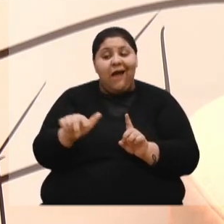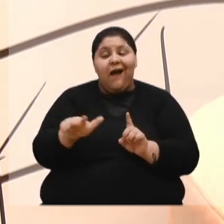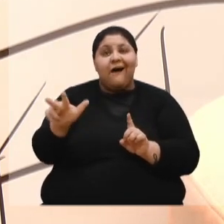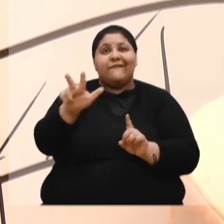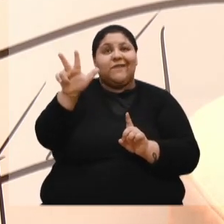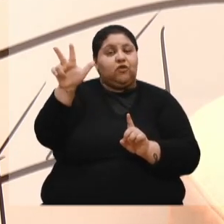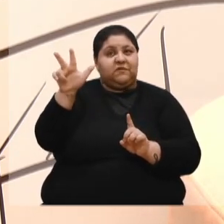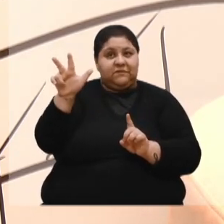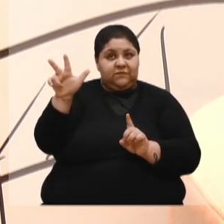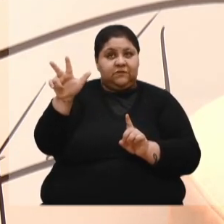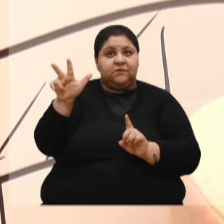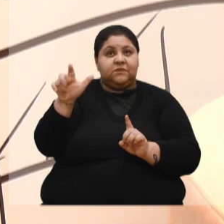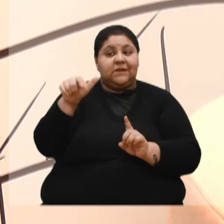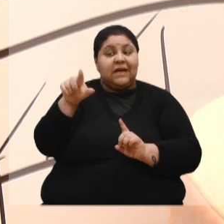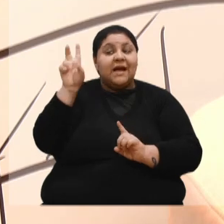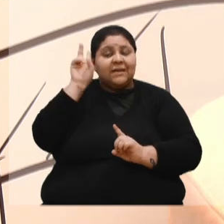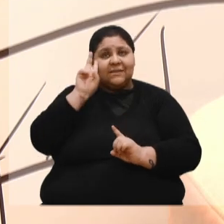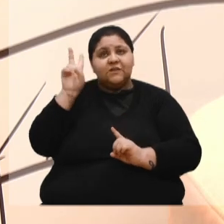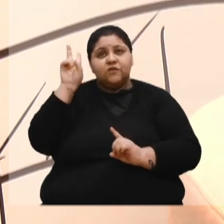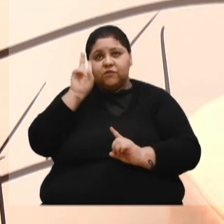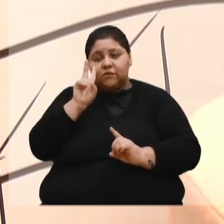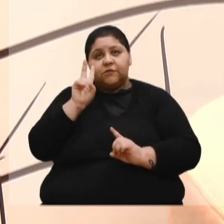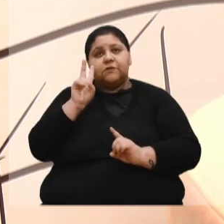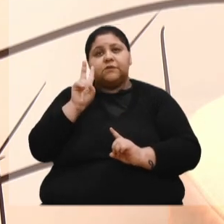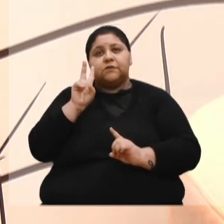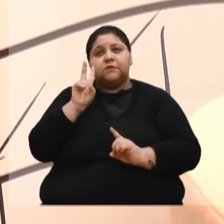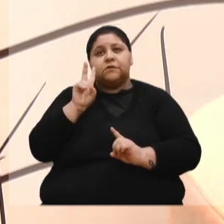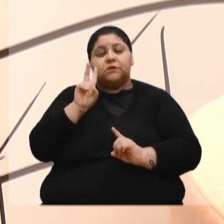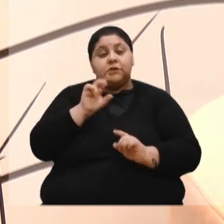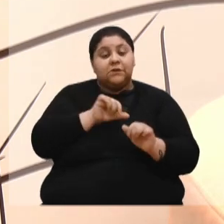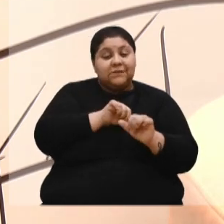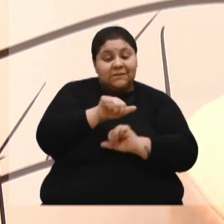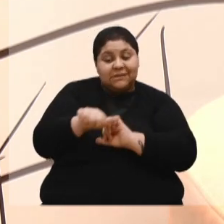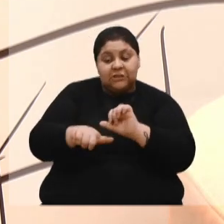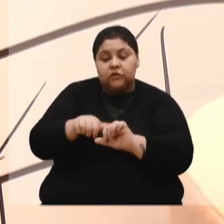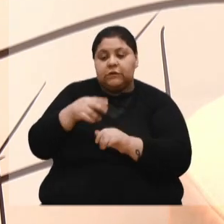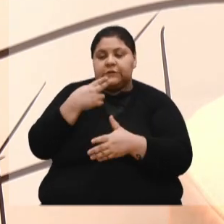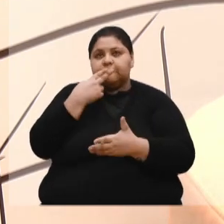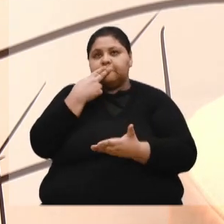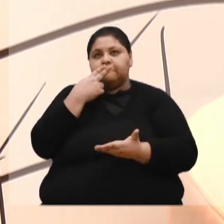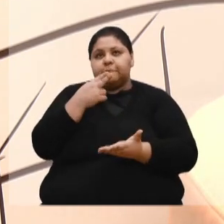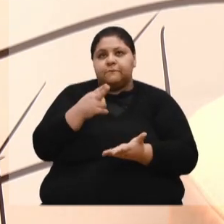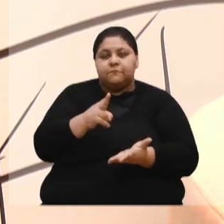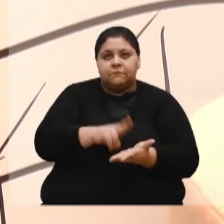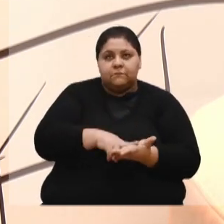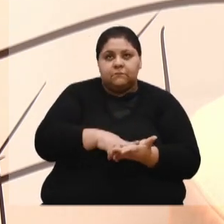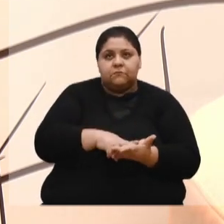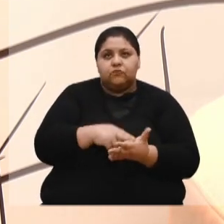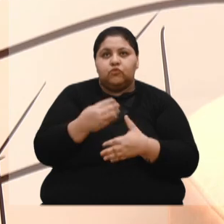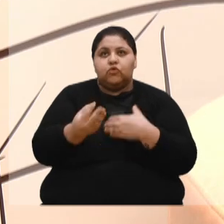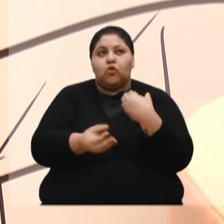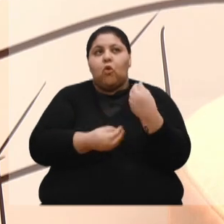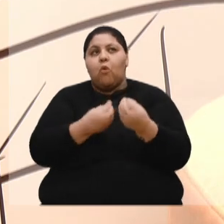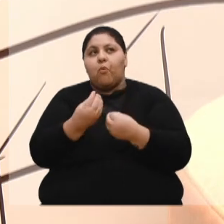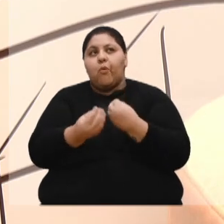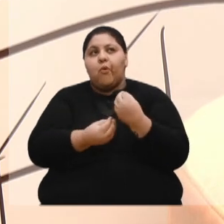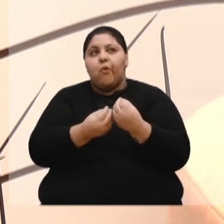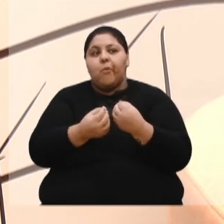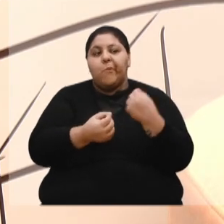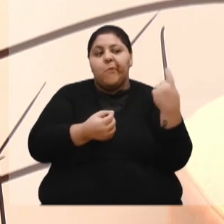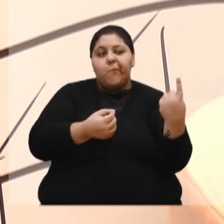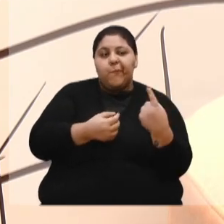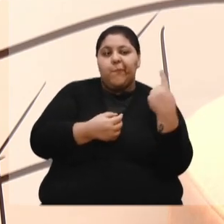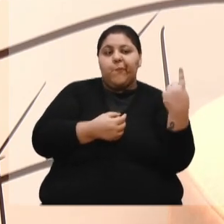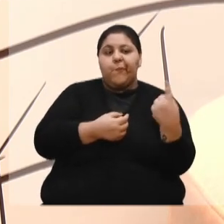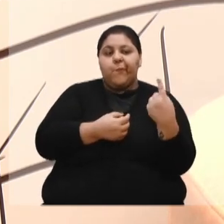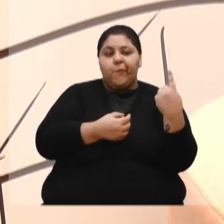valorizar essa história das trocas das cartas, talvez como uma das